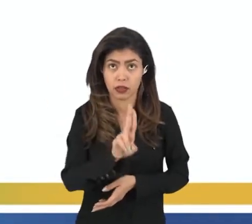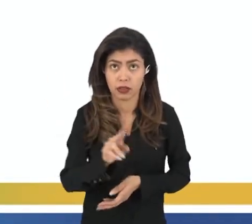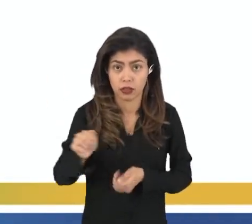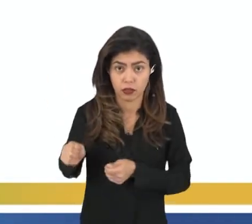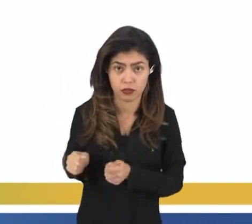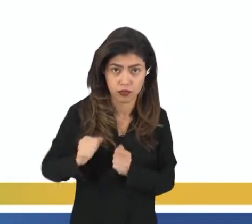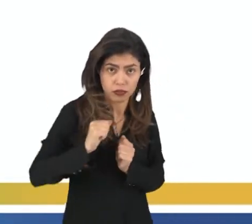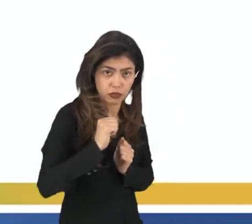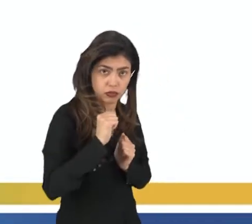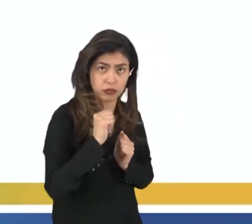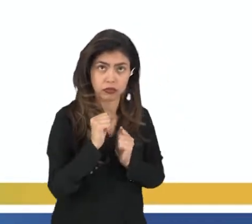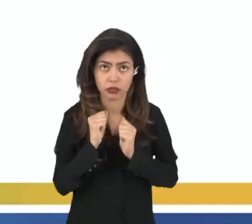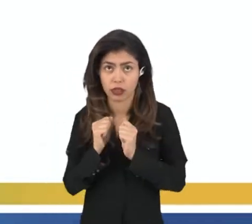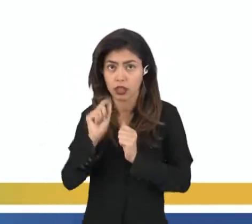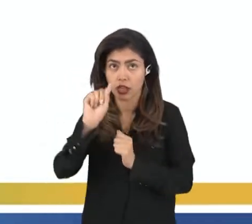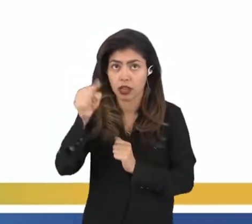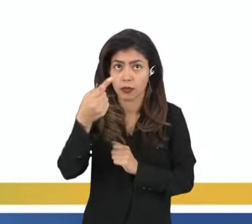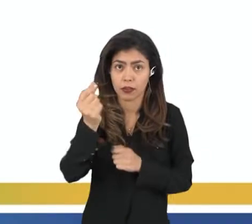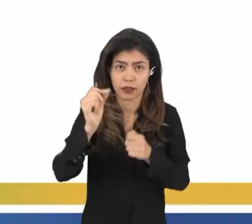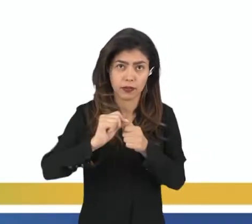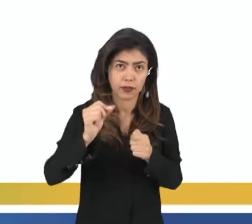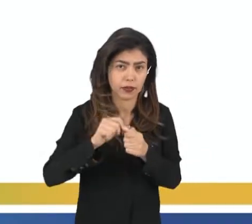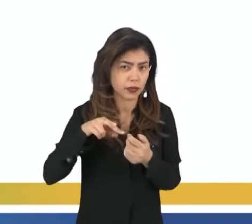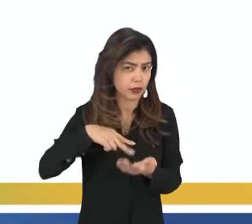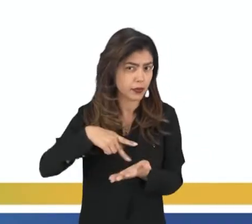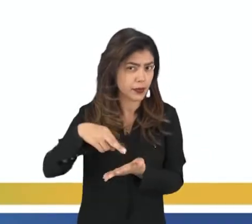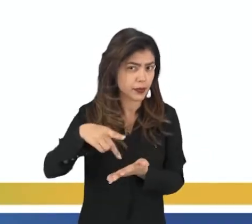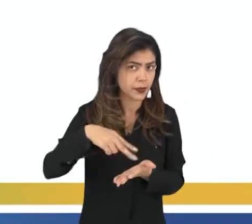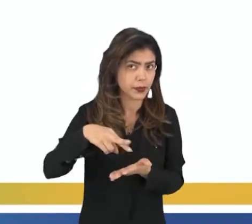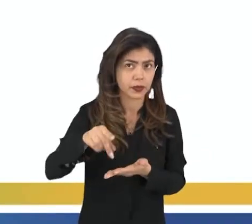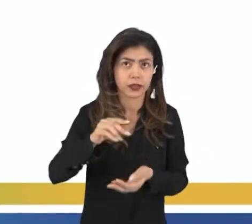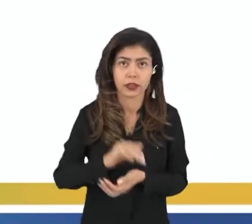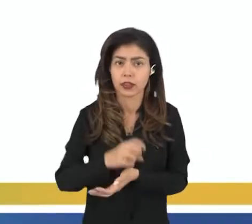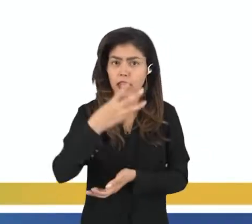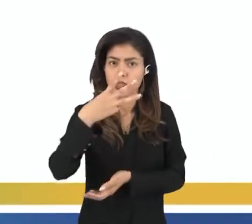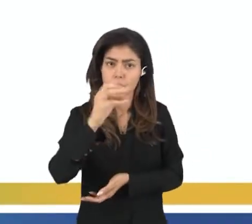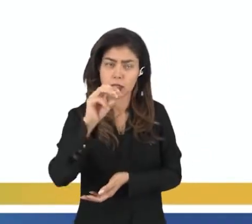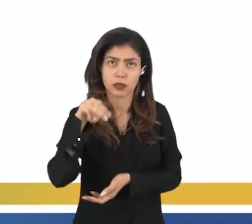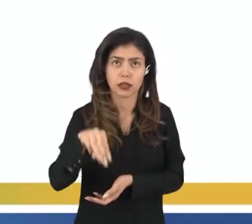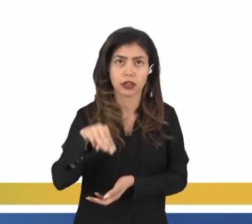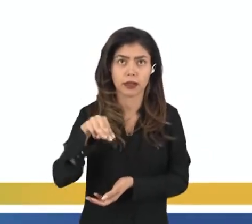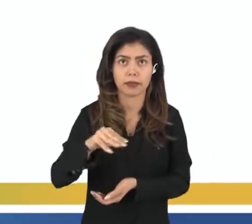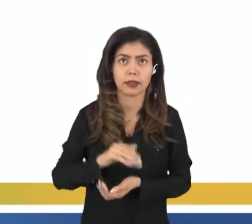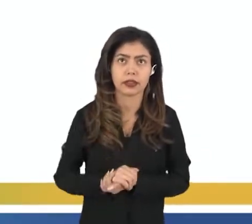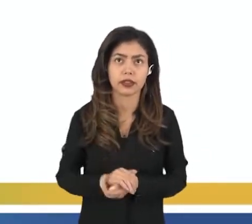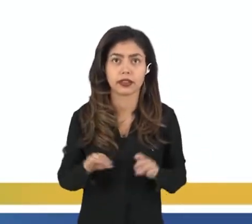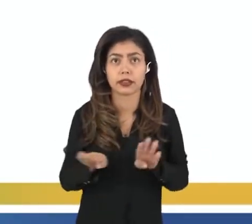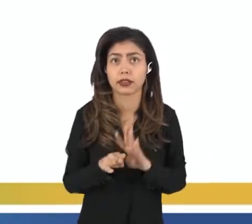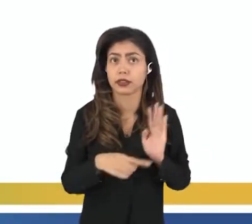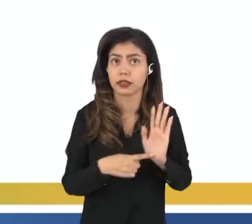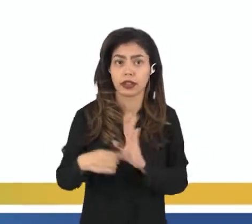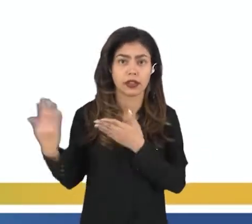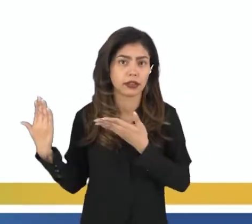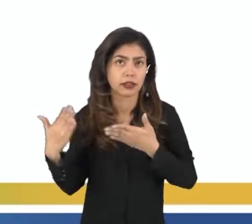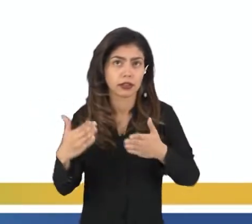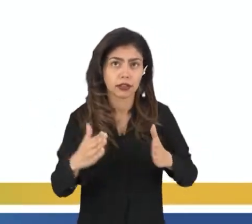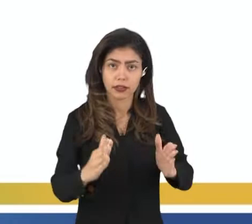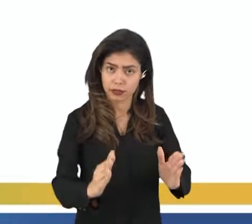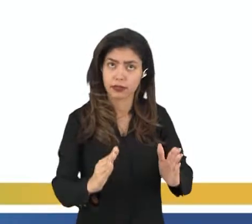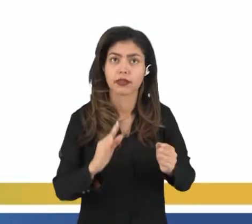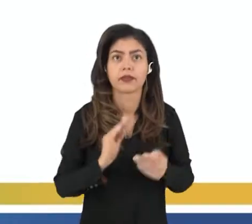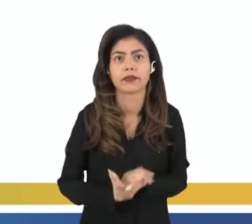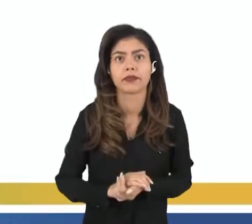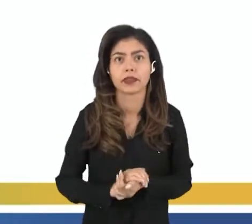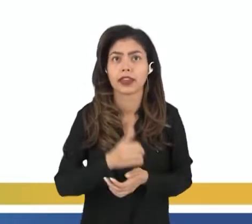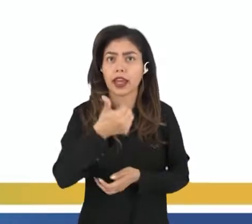de segurança. Depois fazemos uma pequena caminhada de 300 metros até iniciar o percurso. percurso